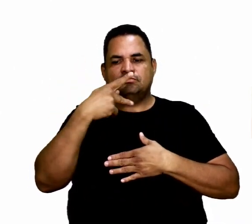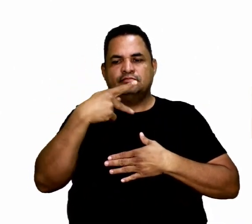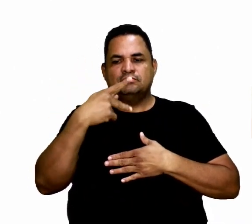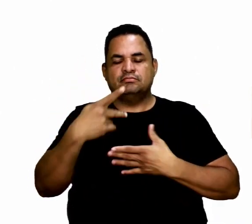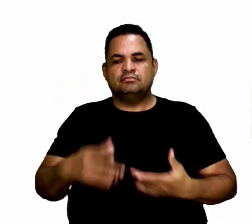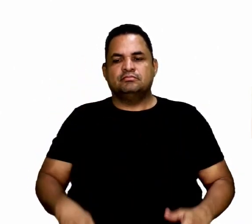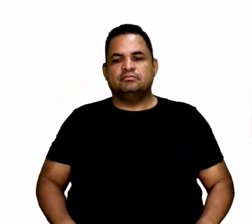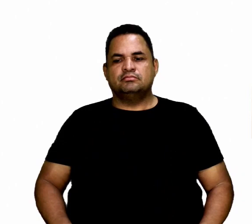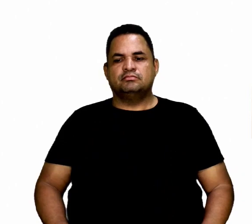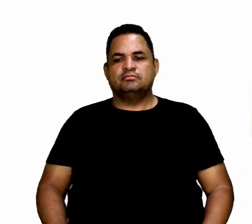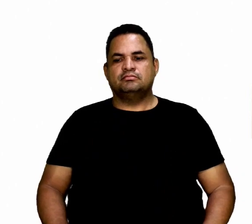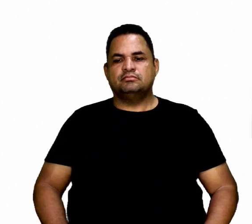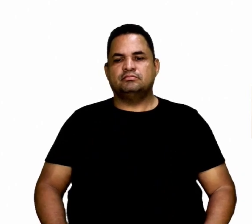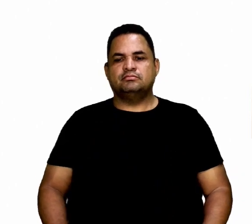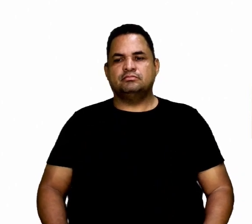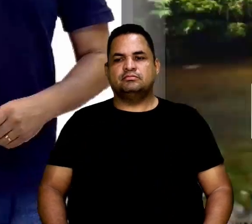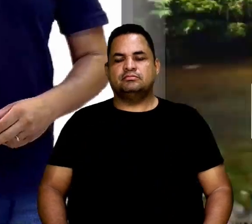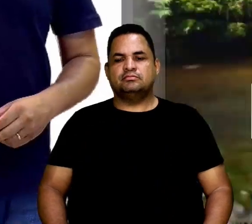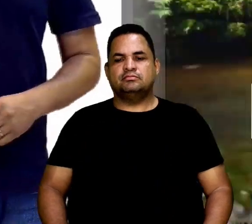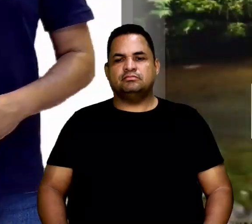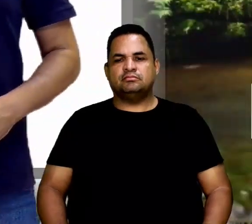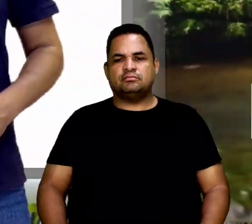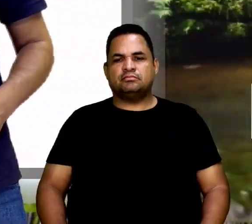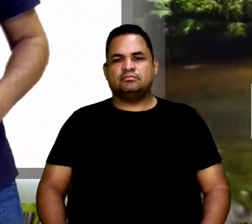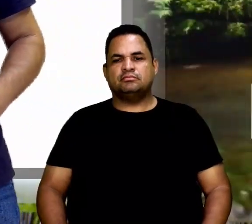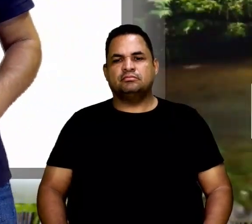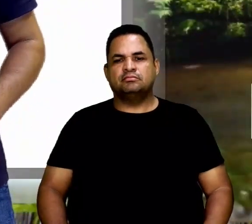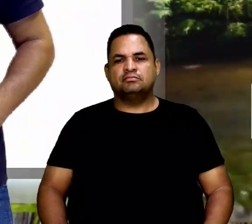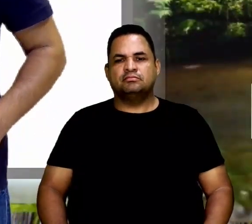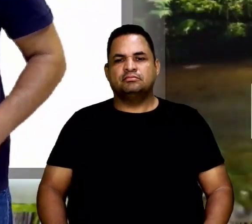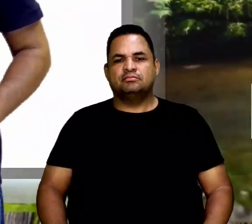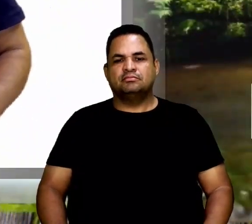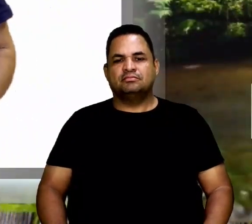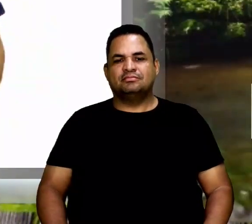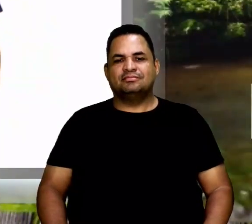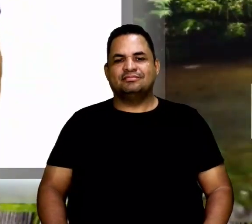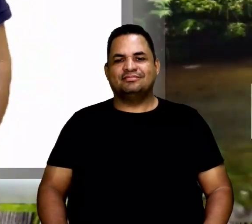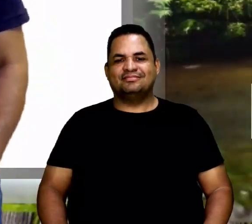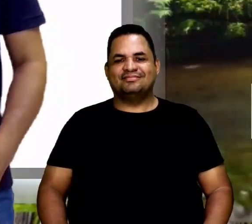Tá? Bom, então, Opa!